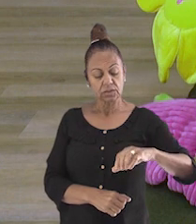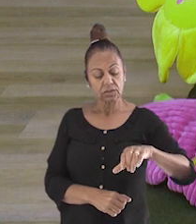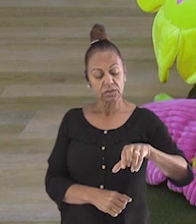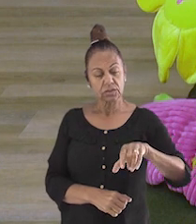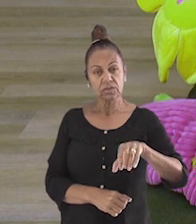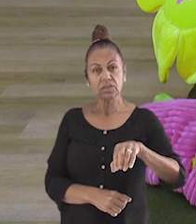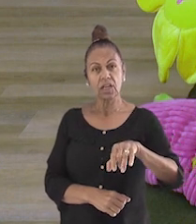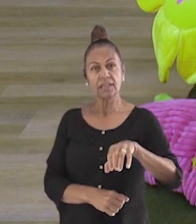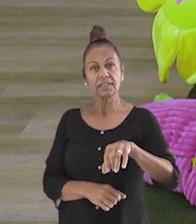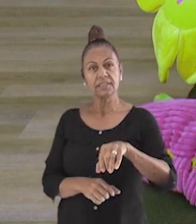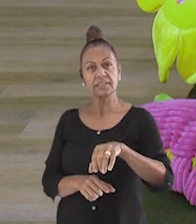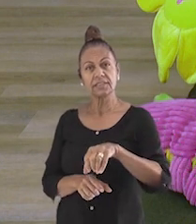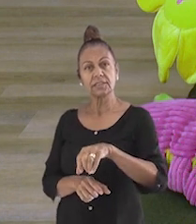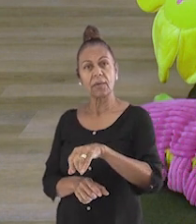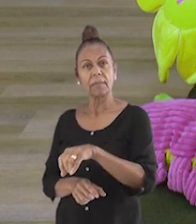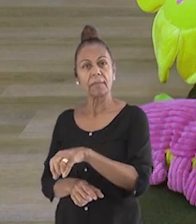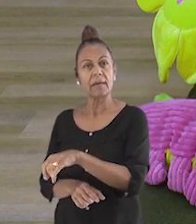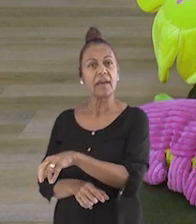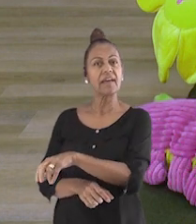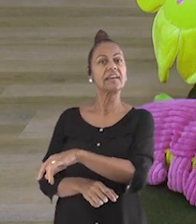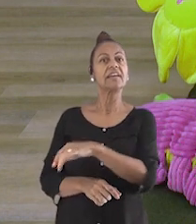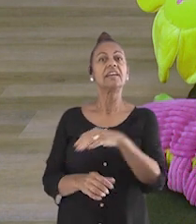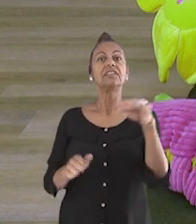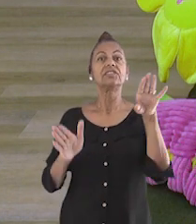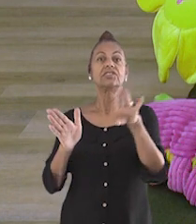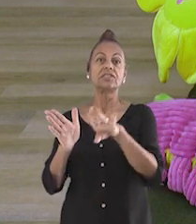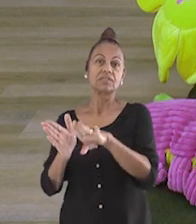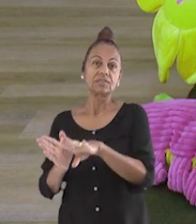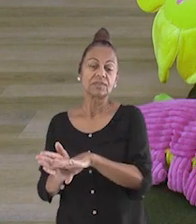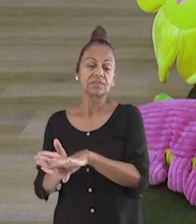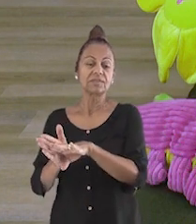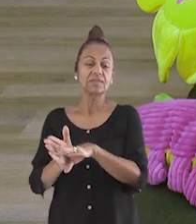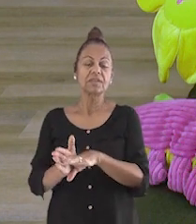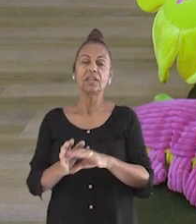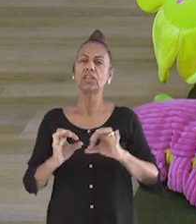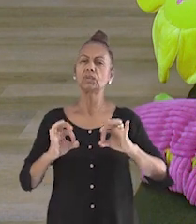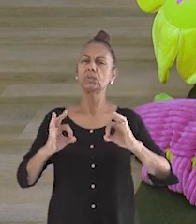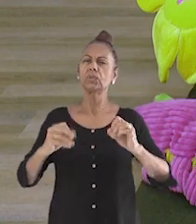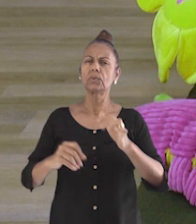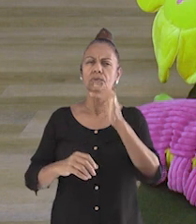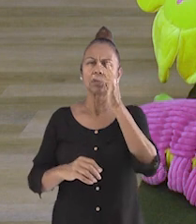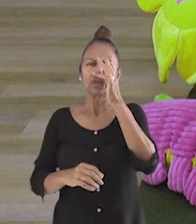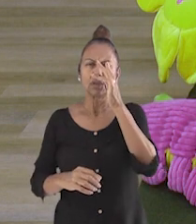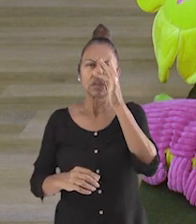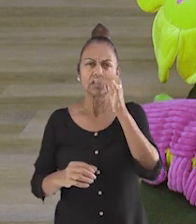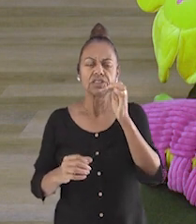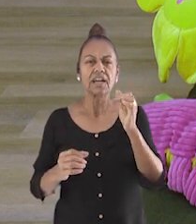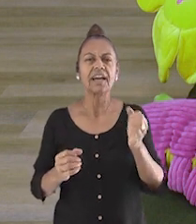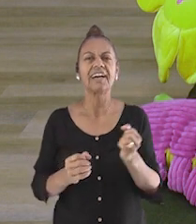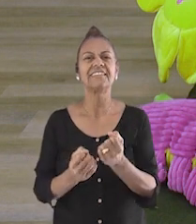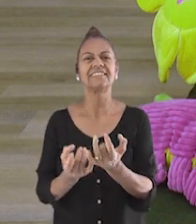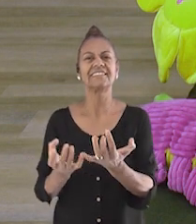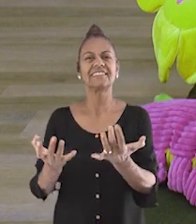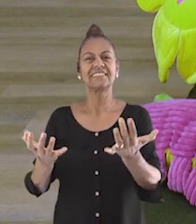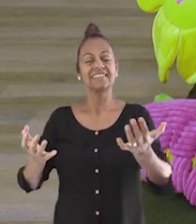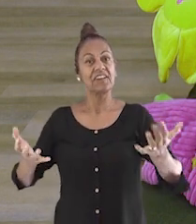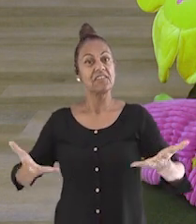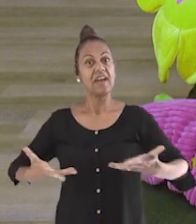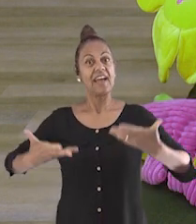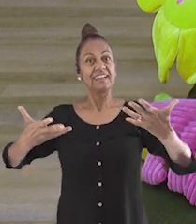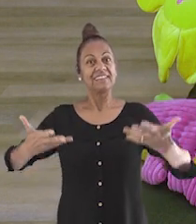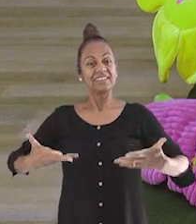o ciclo da vida renovar. A centopeia, com seus muitos